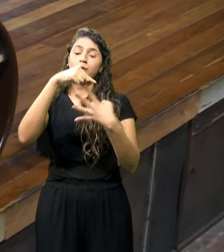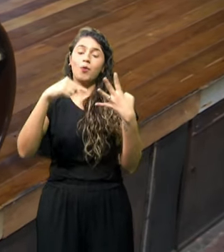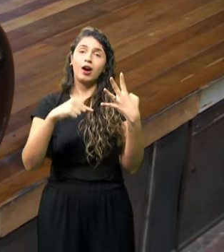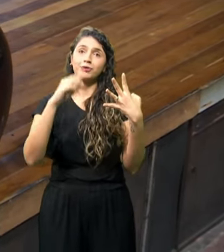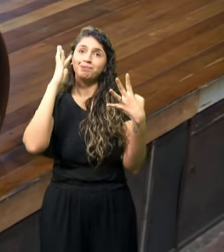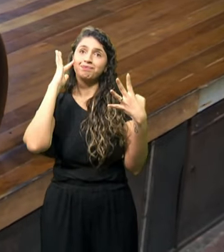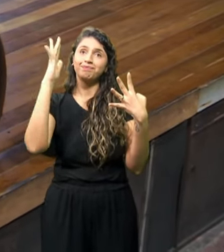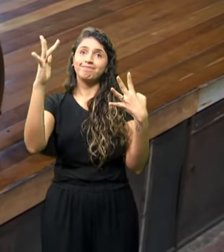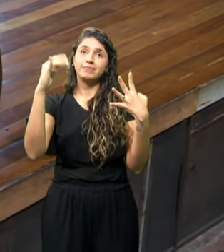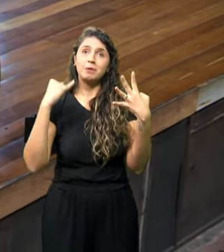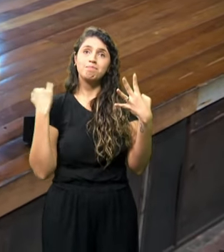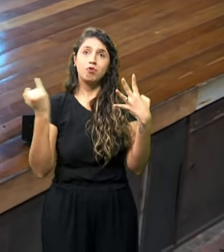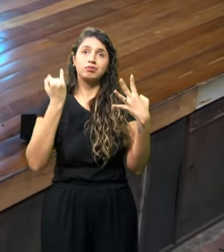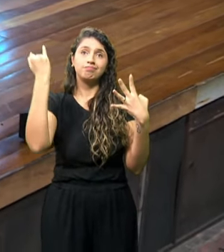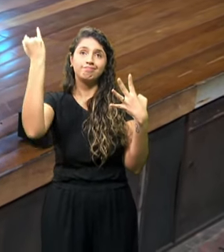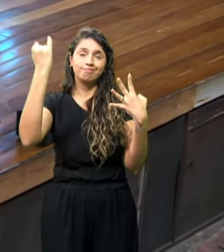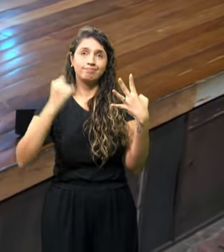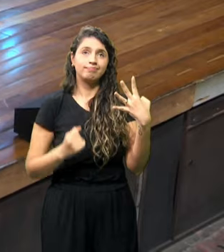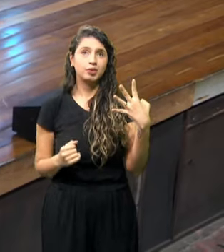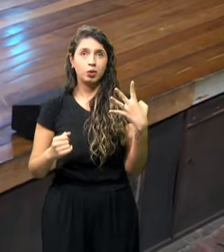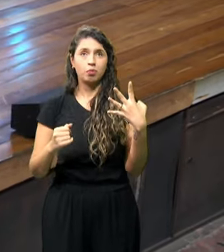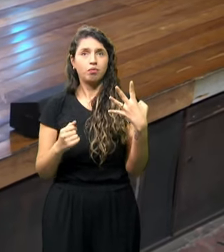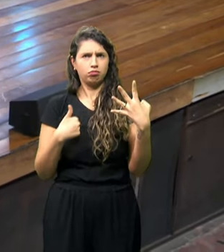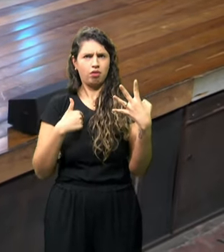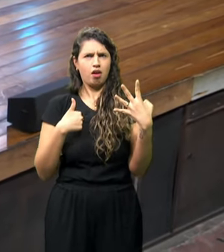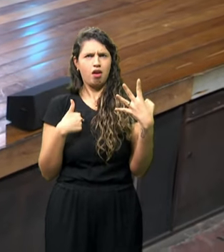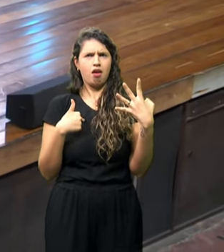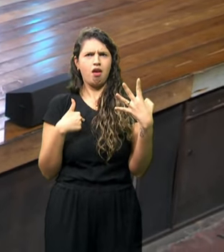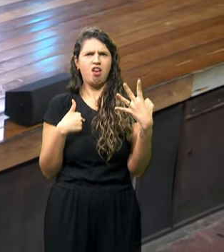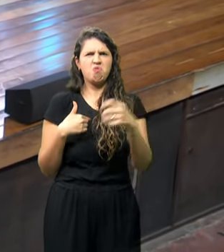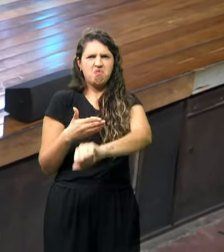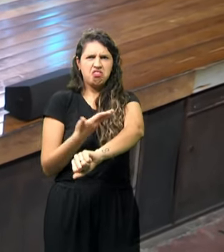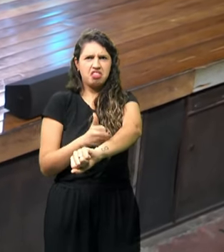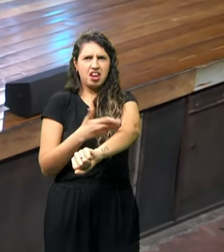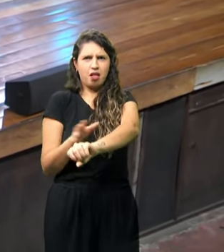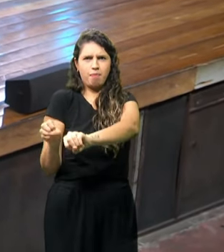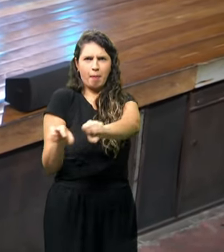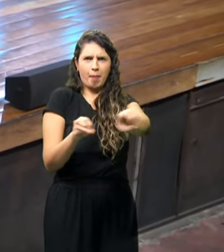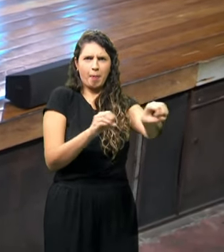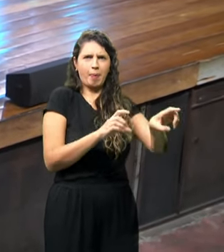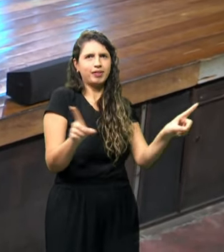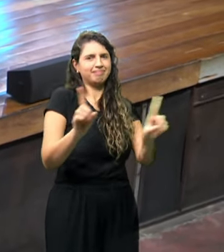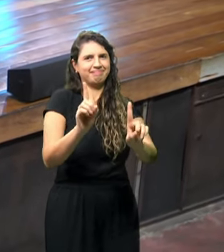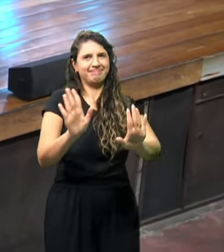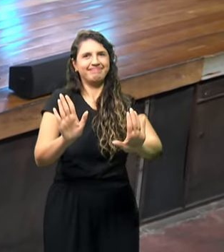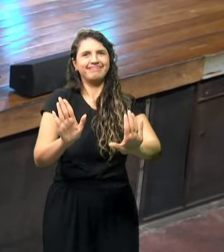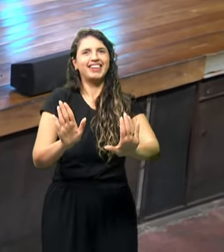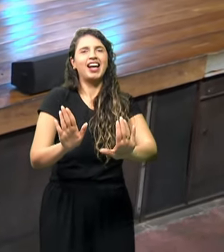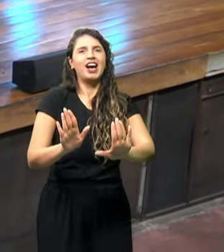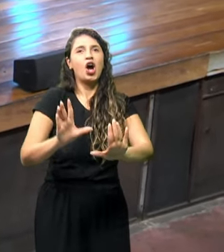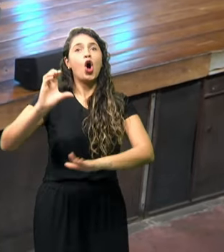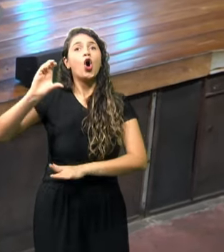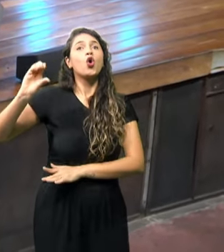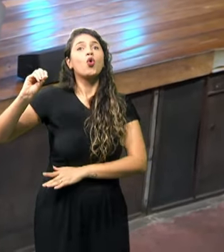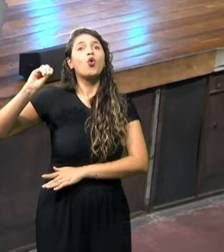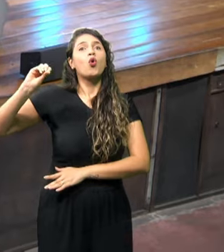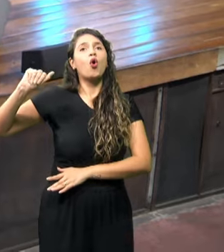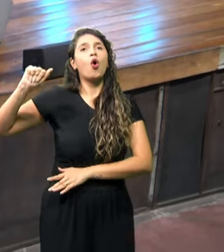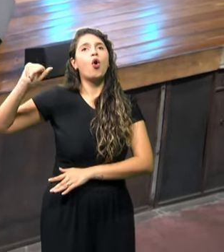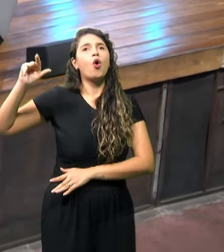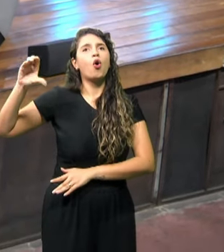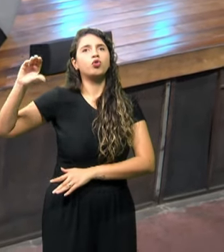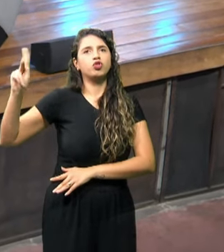sonho. Segura essa daí, não sou coach não, viu, querido? Sou pastor. Fica frio. Mas deixa eu te dar quatro